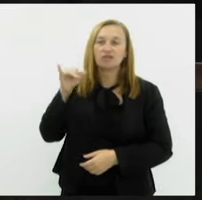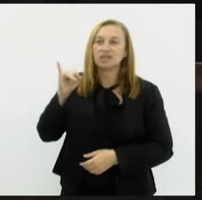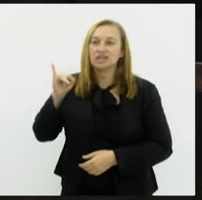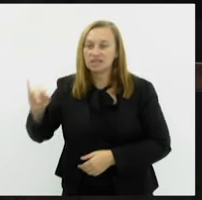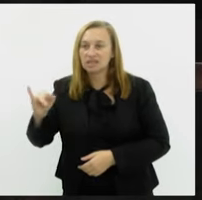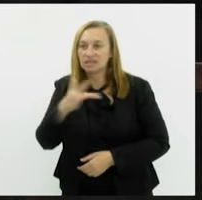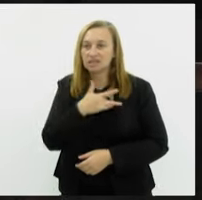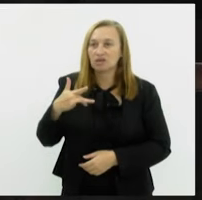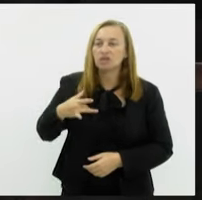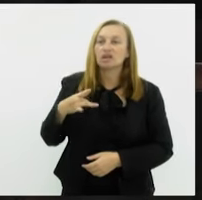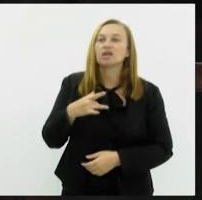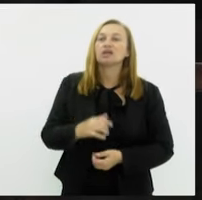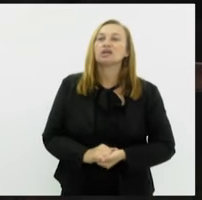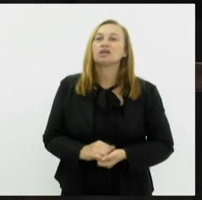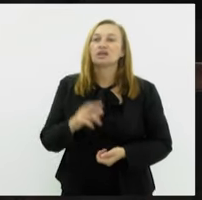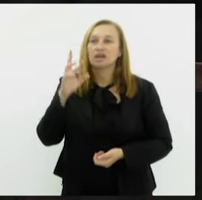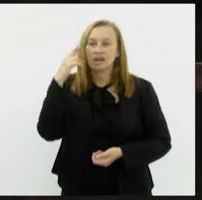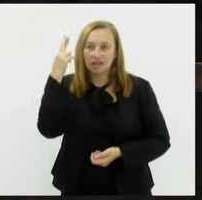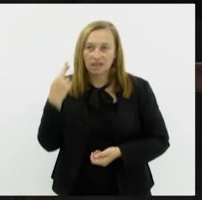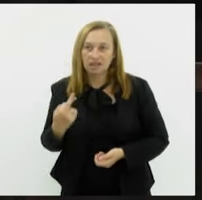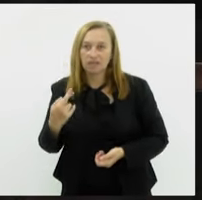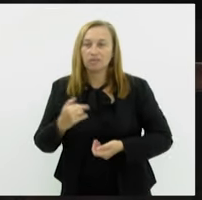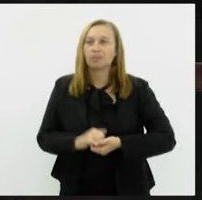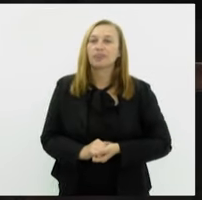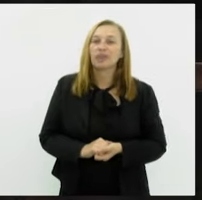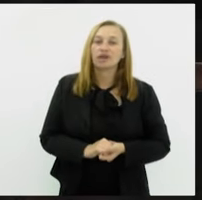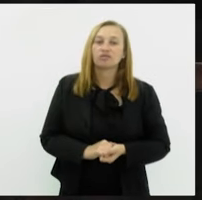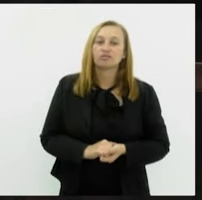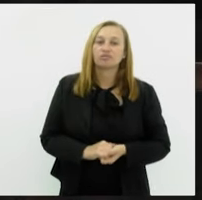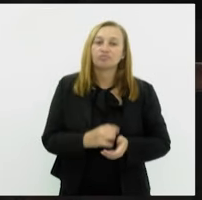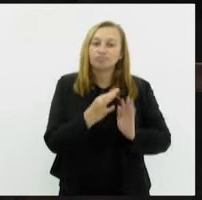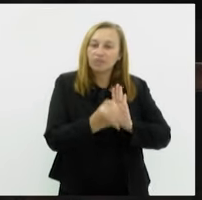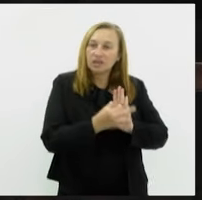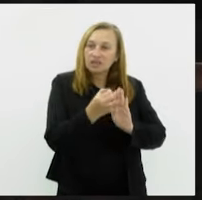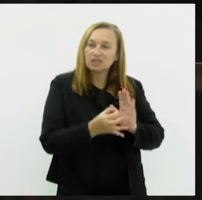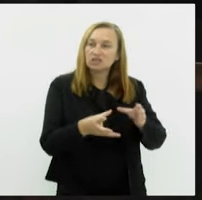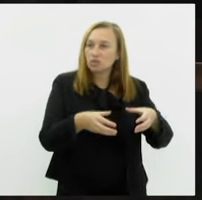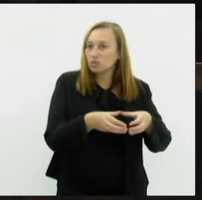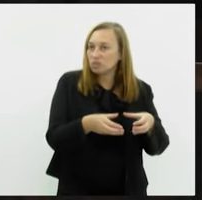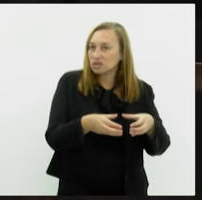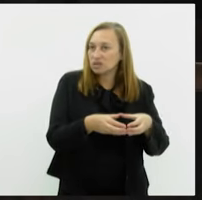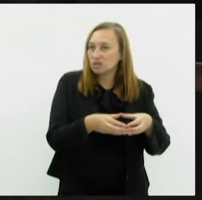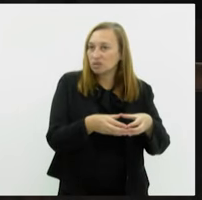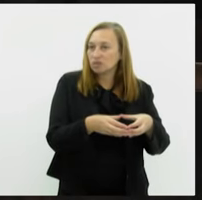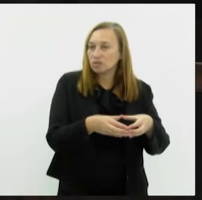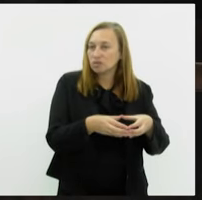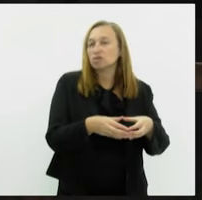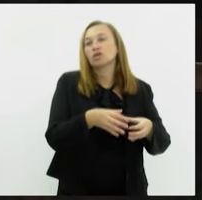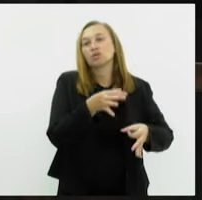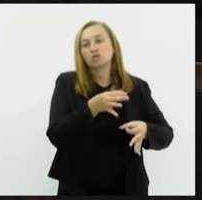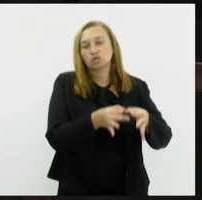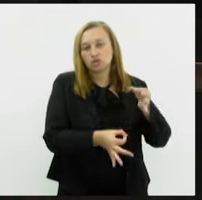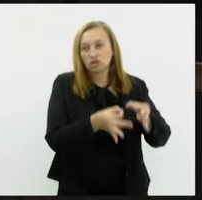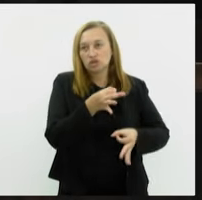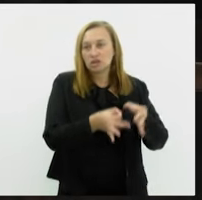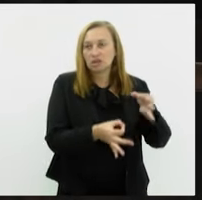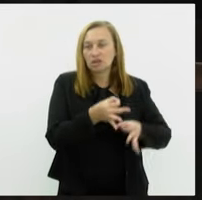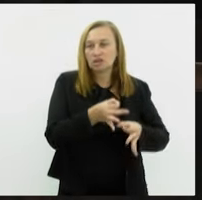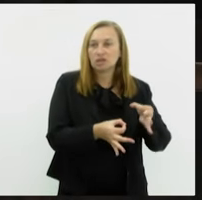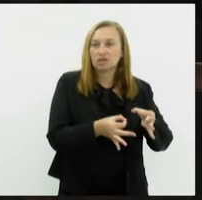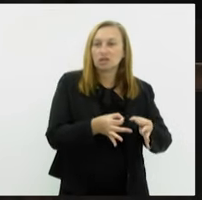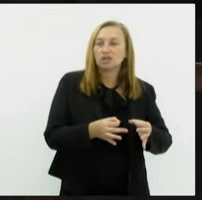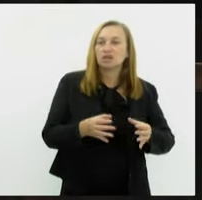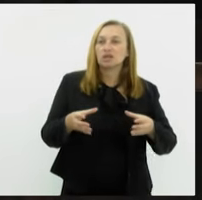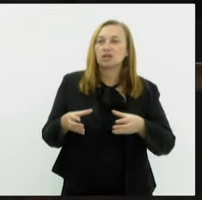Saúde, Célia Jordão, Renata Souza, pendendo de pareceres das comissões de Constituição e Justiça,